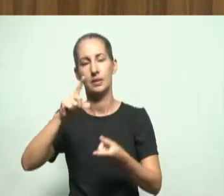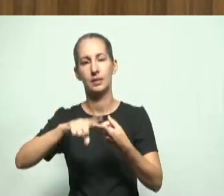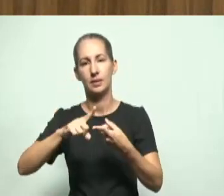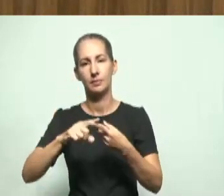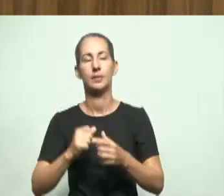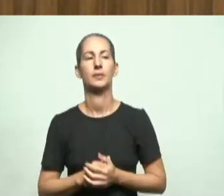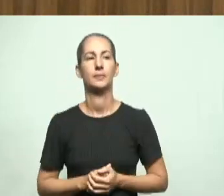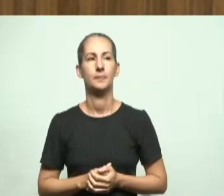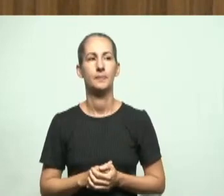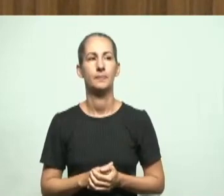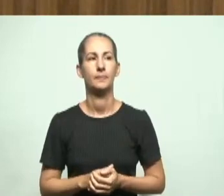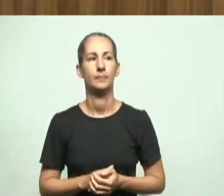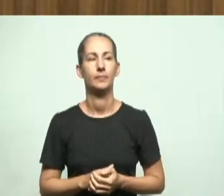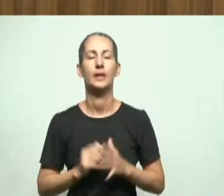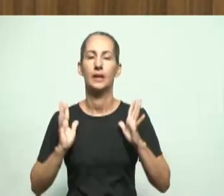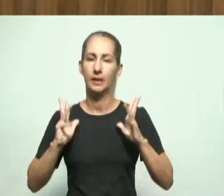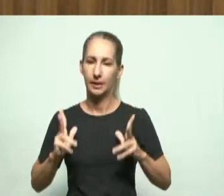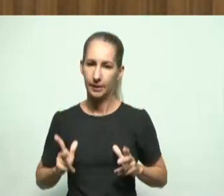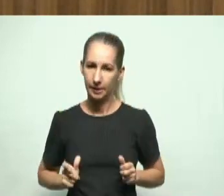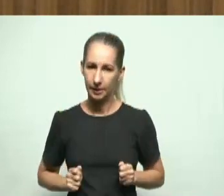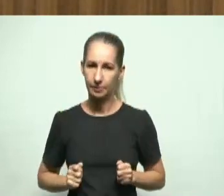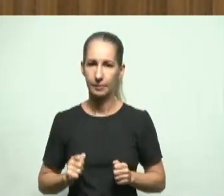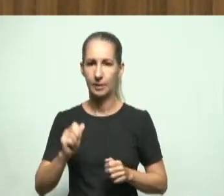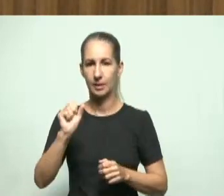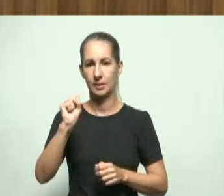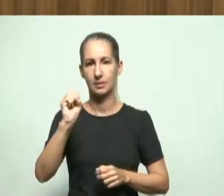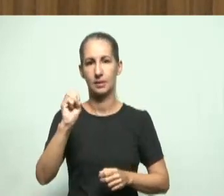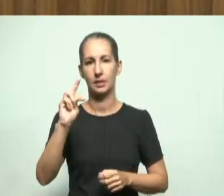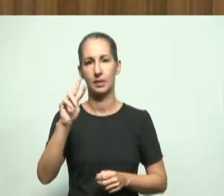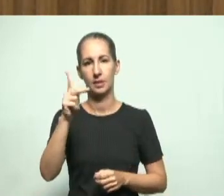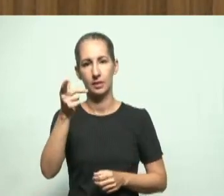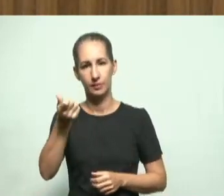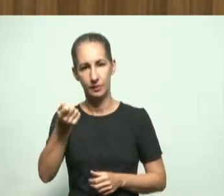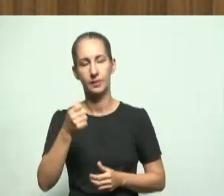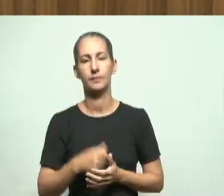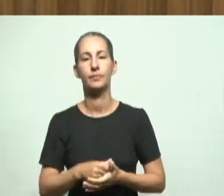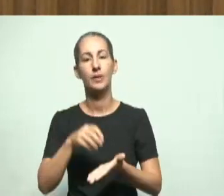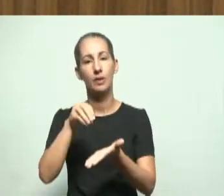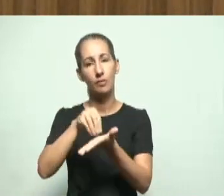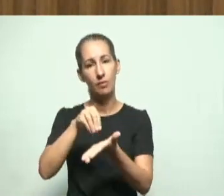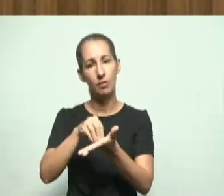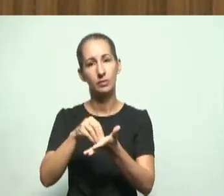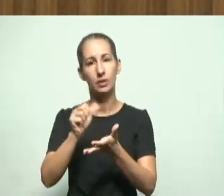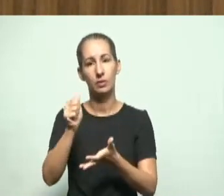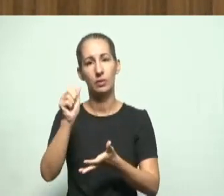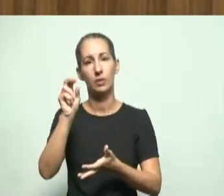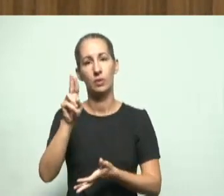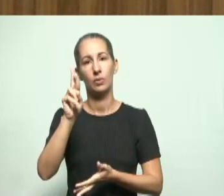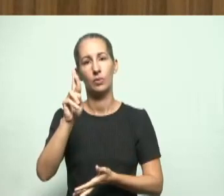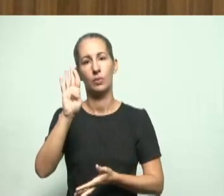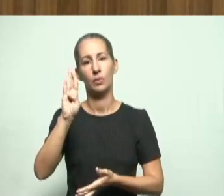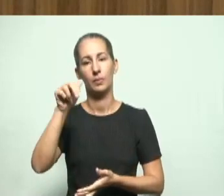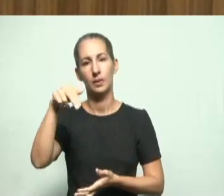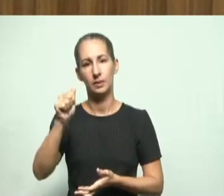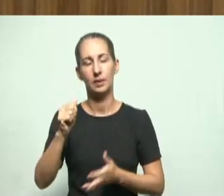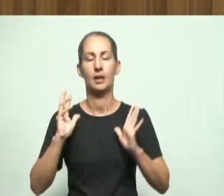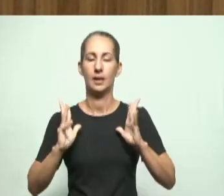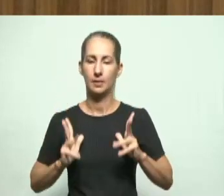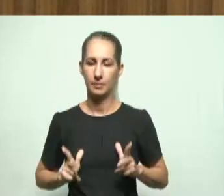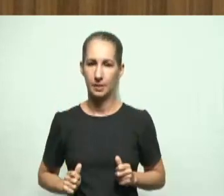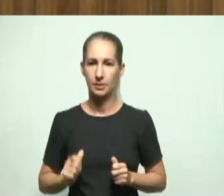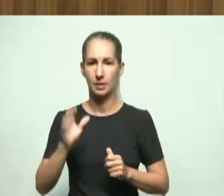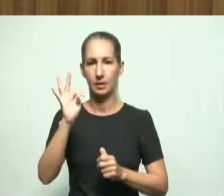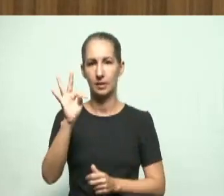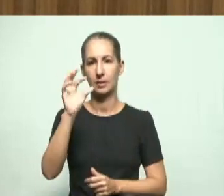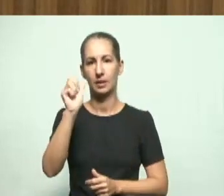Nossa Senhora da Apresentação, foi limpa por parte da CEINFRA, faltando a Urbana fazer a limpeza dos taludes.